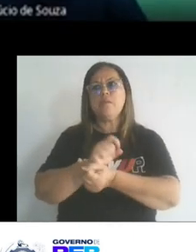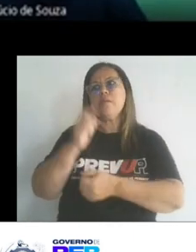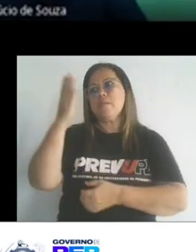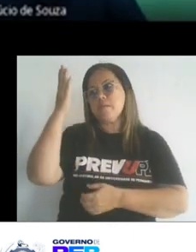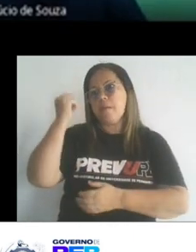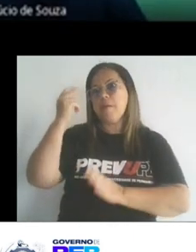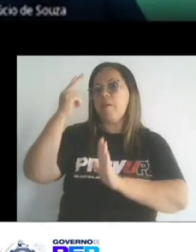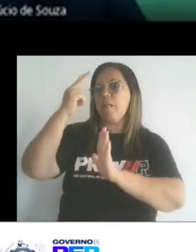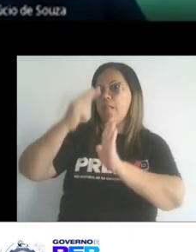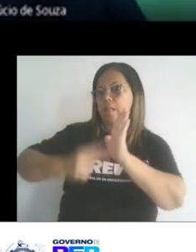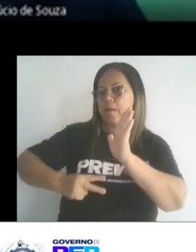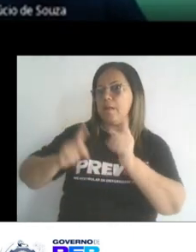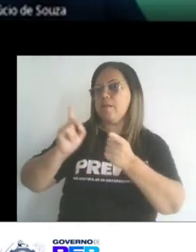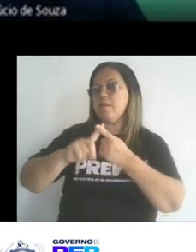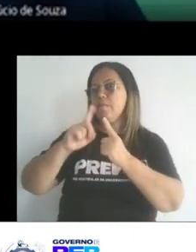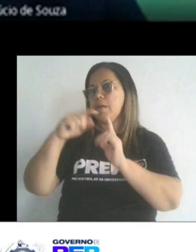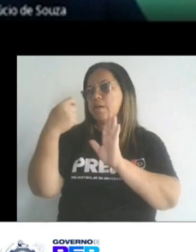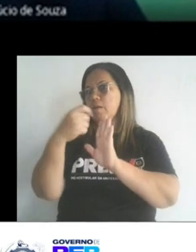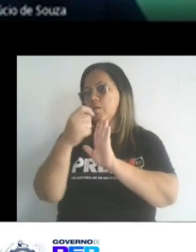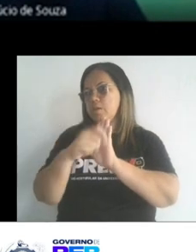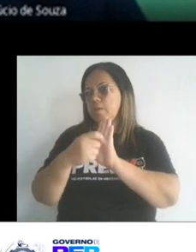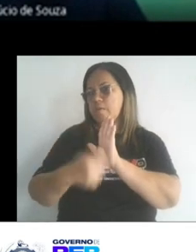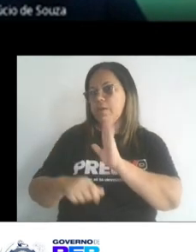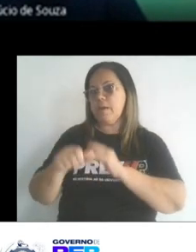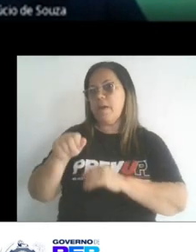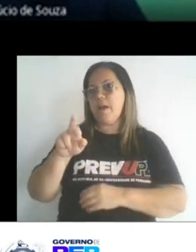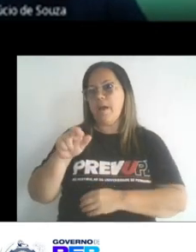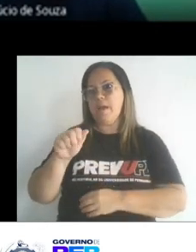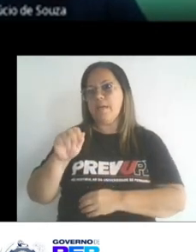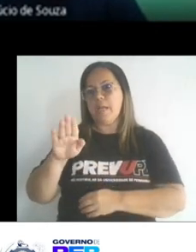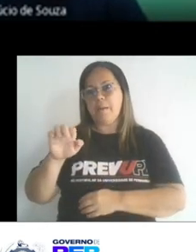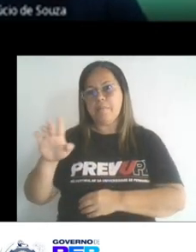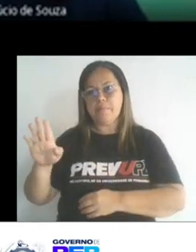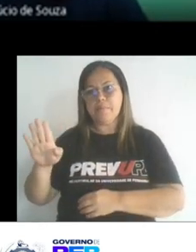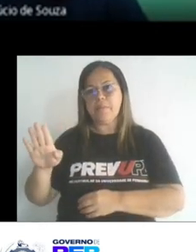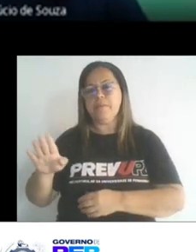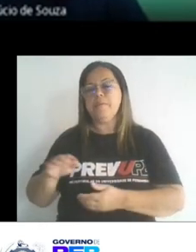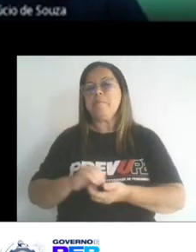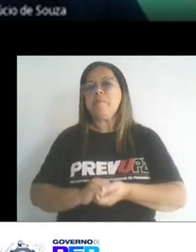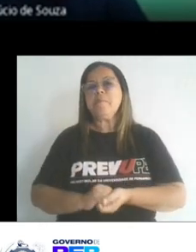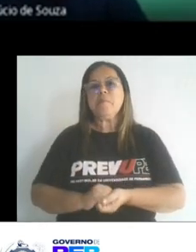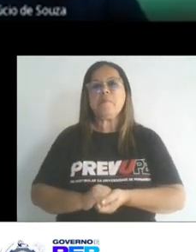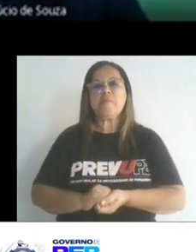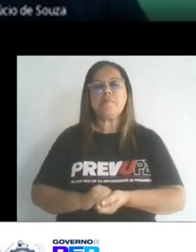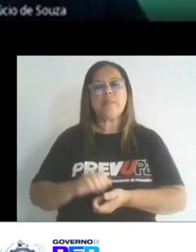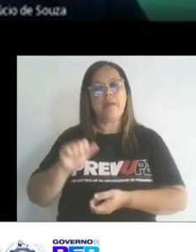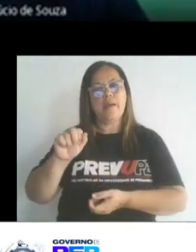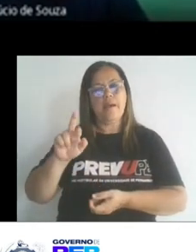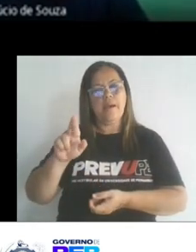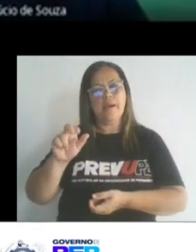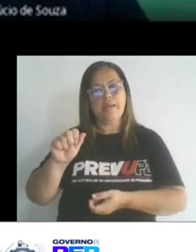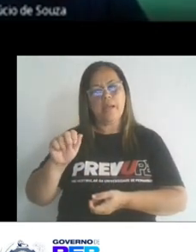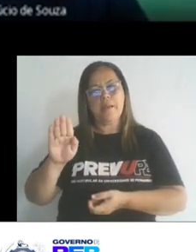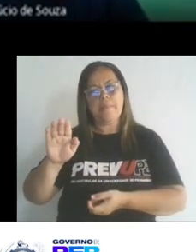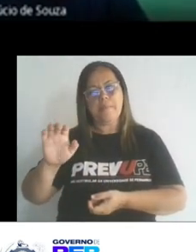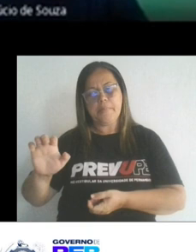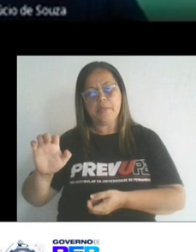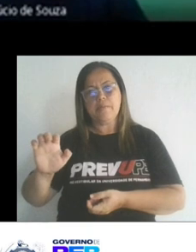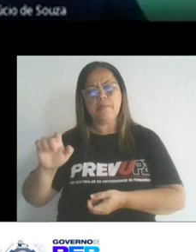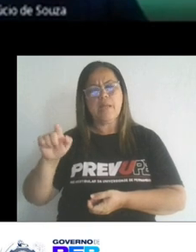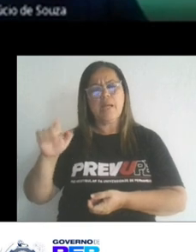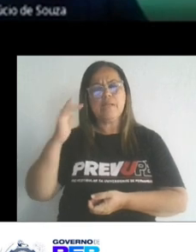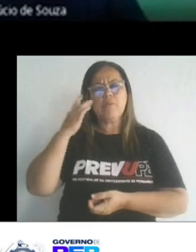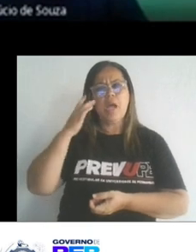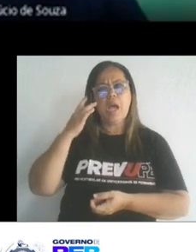ler e escrever em árabe como os alças e os nagôs historiadores consideram que os senhores